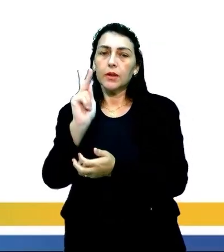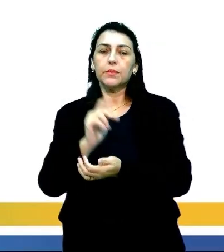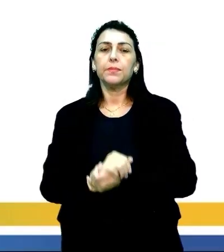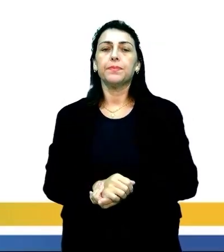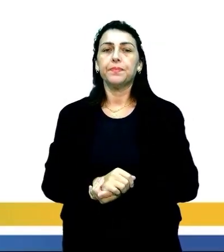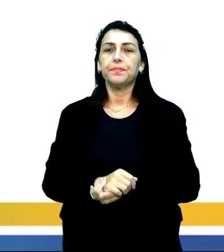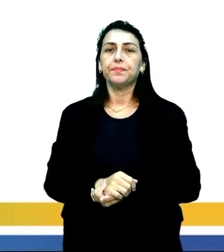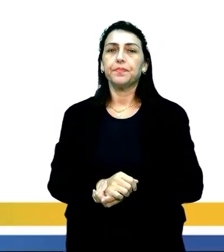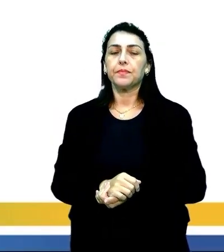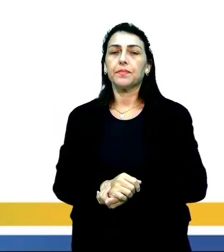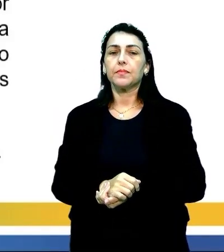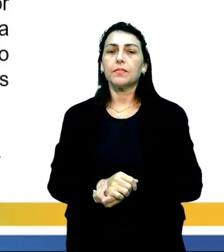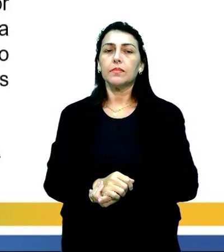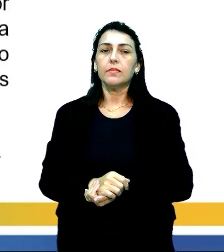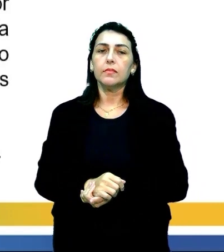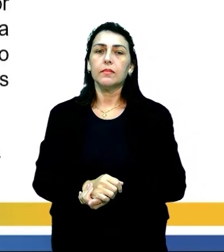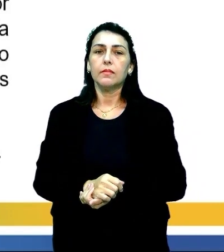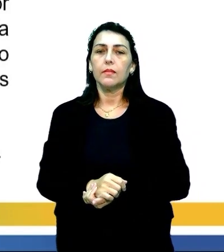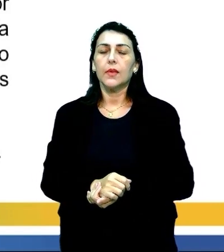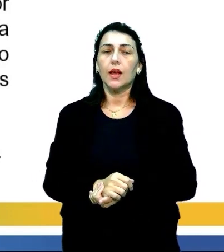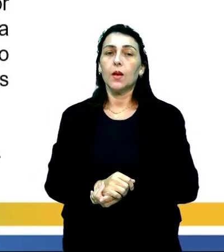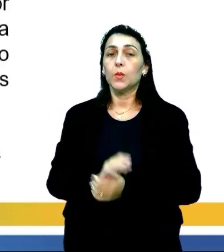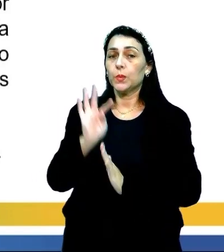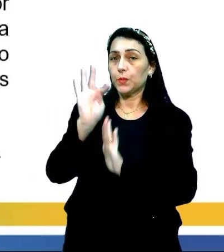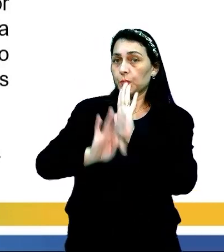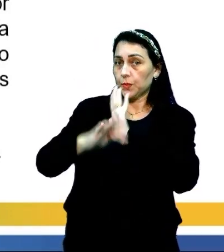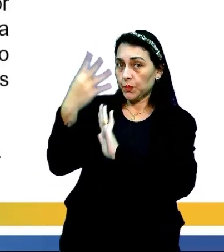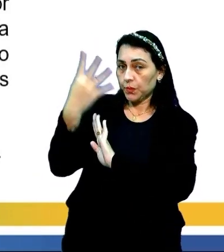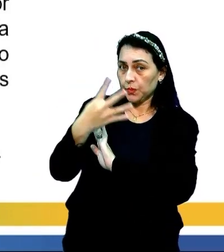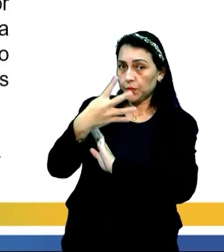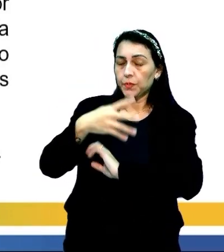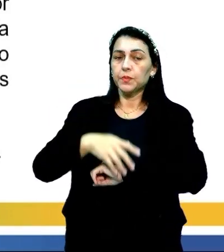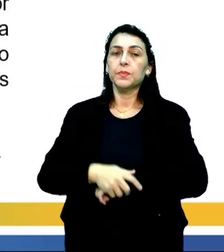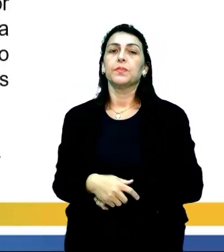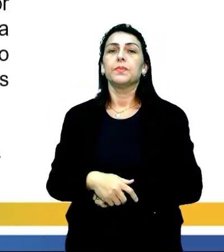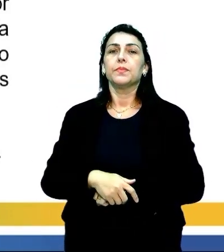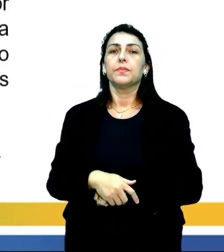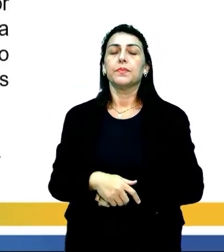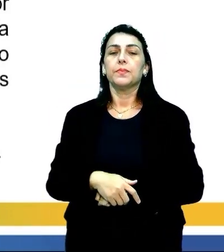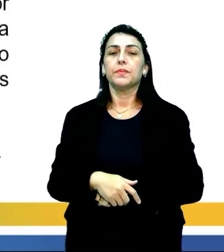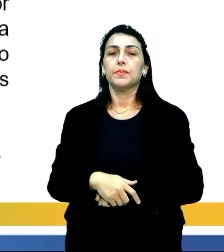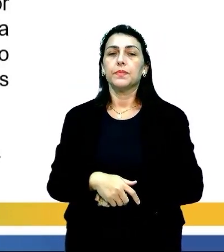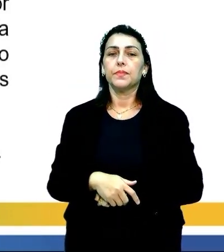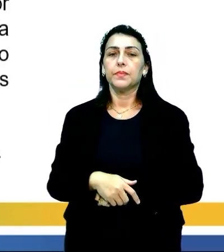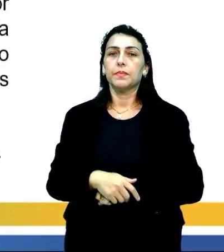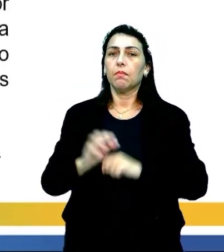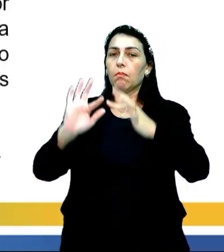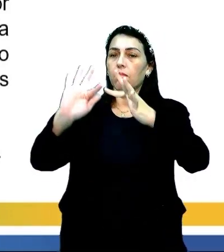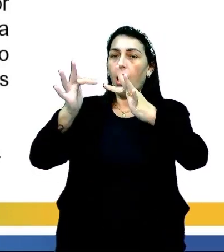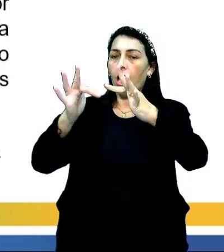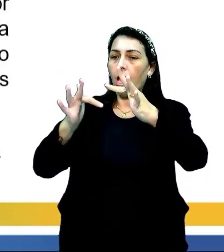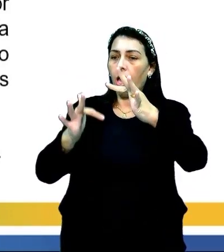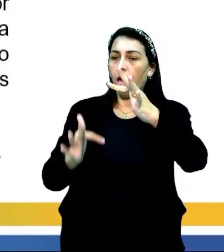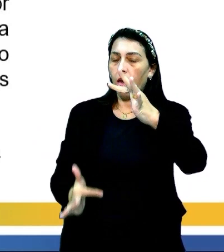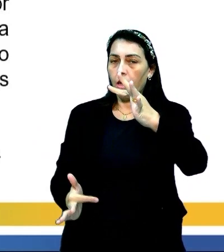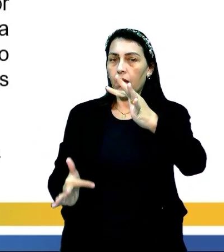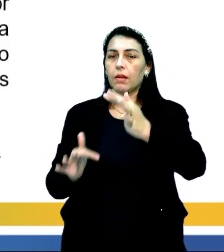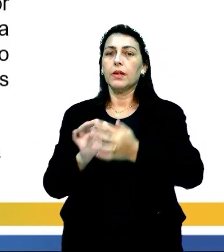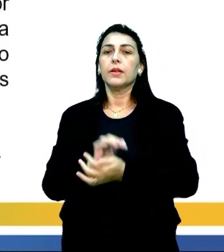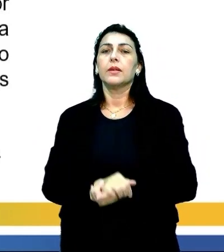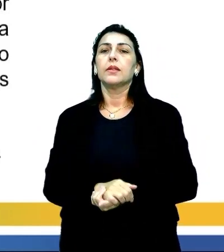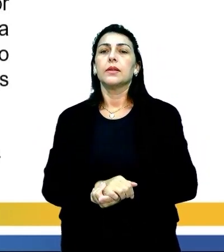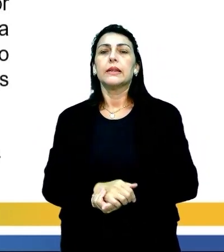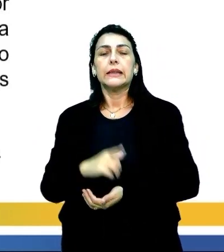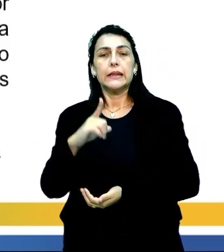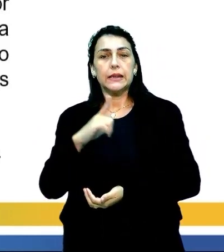Vamos lá. E aí nós vamos para o texto 4. Né? O texto 4 é um texto bastante extenso.